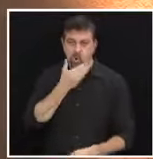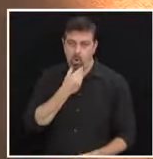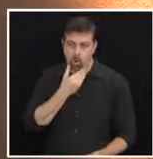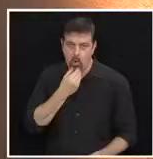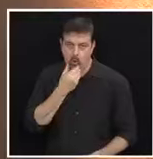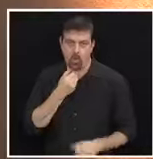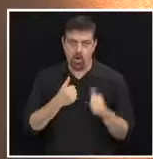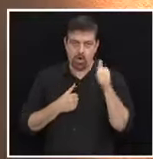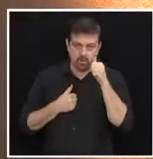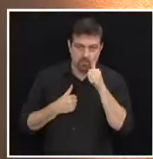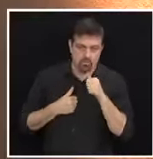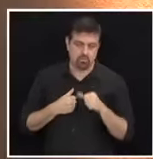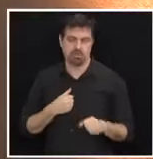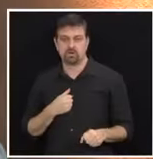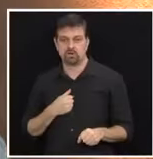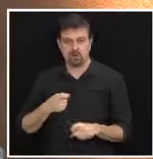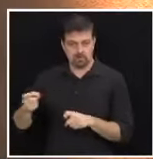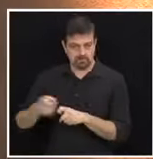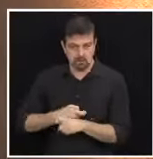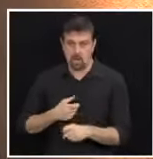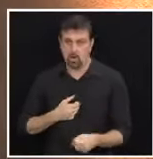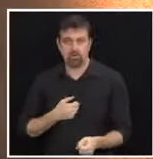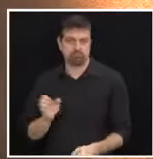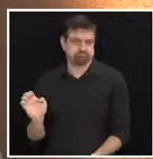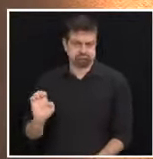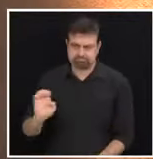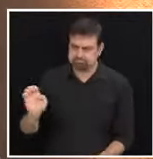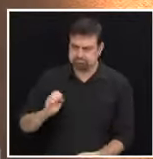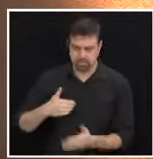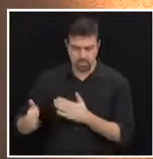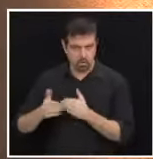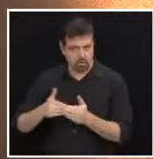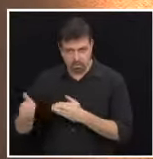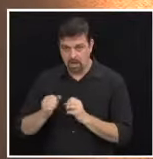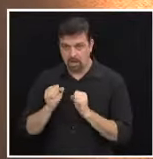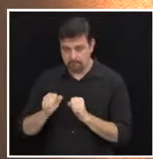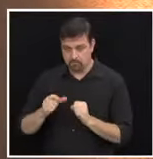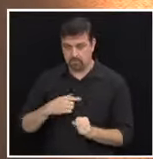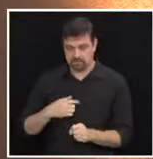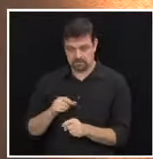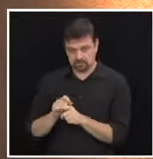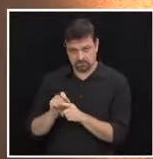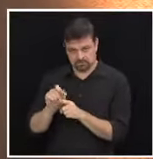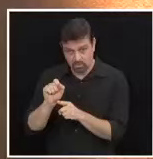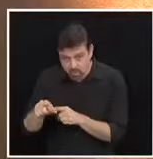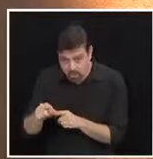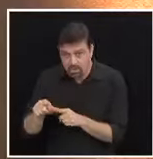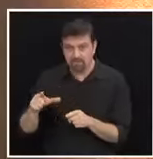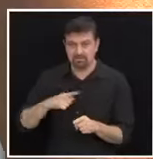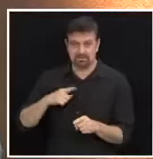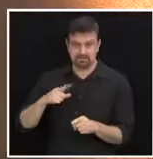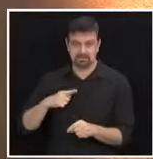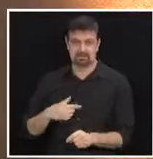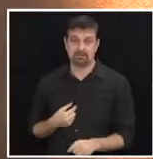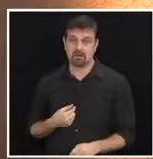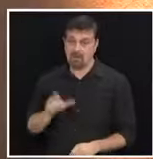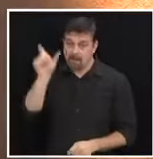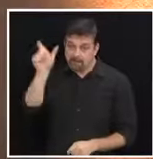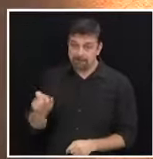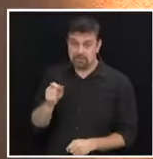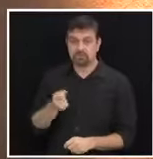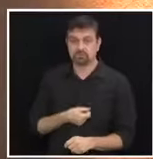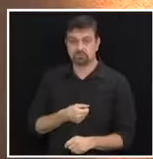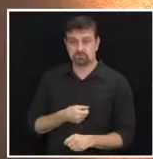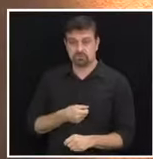ou homossexual masculina, você pode estar em contato com o sêmen, tendo uma atividade sexual ativa